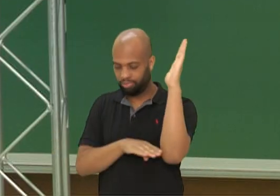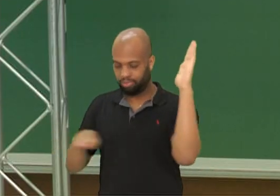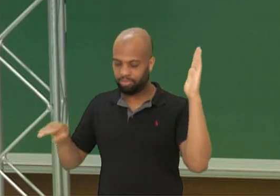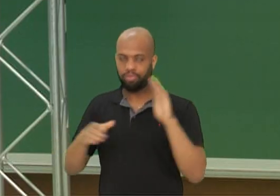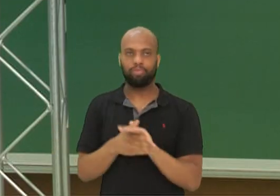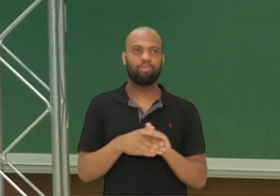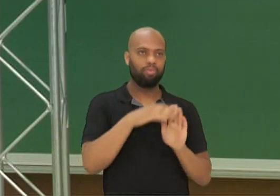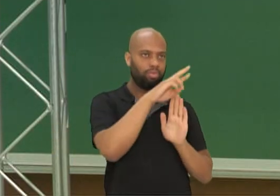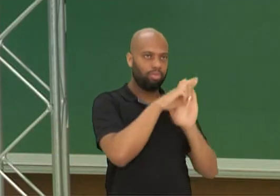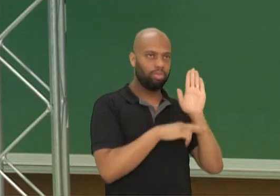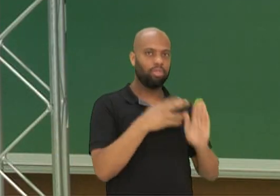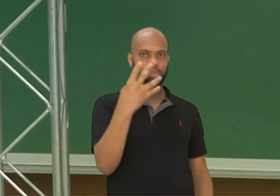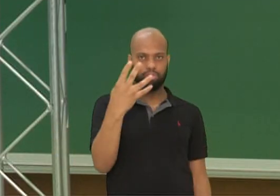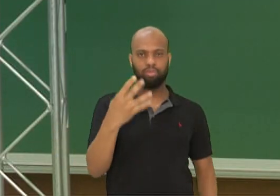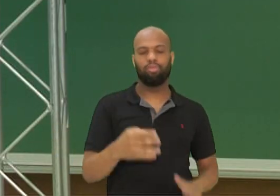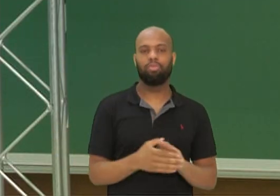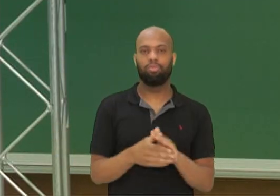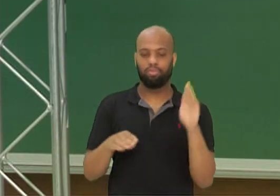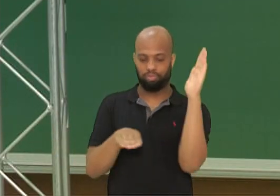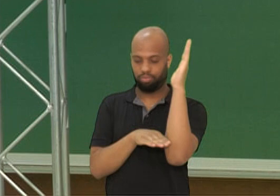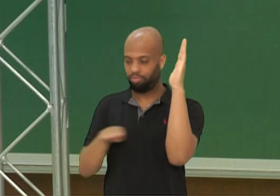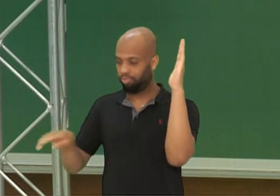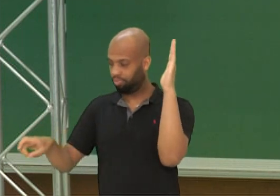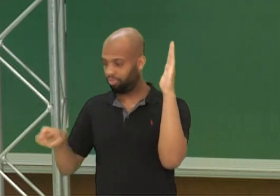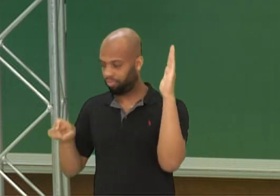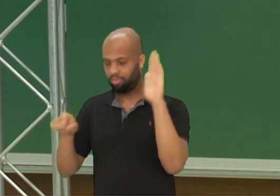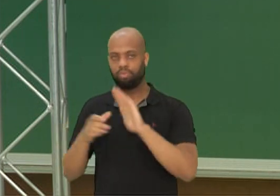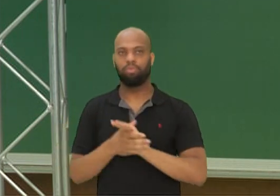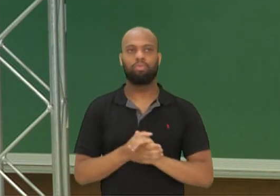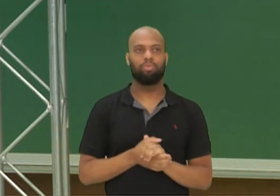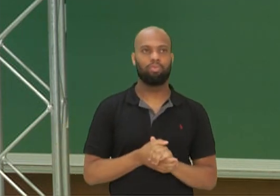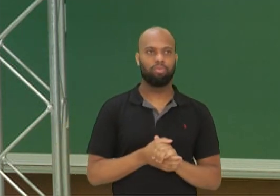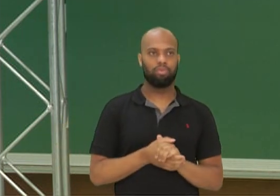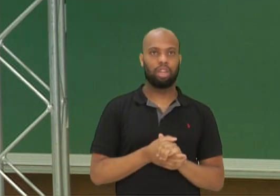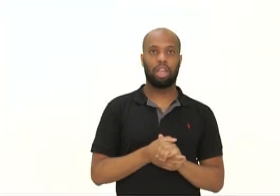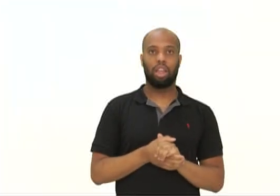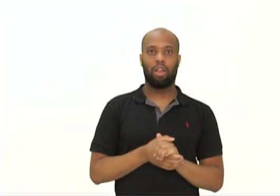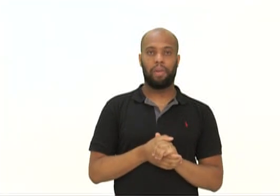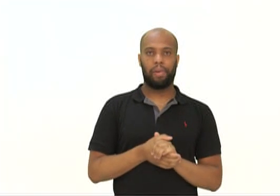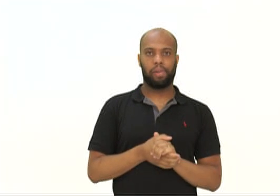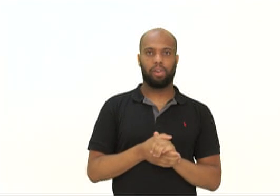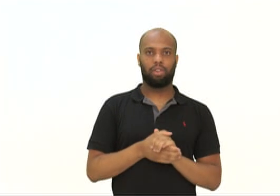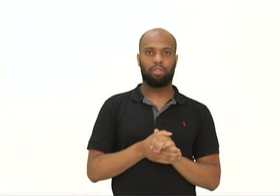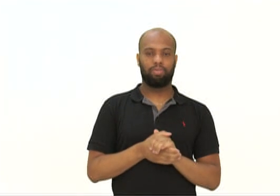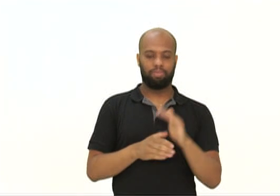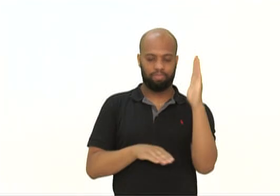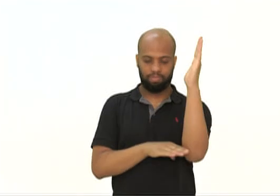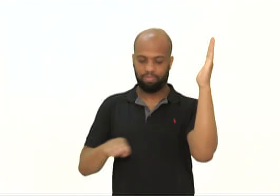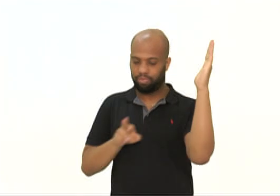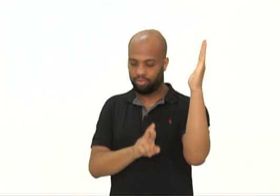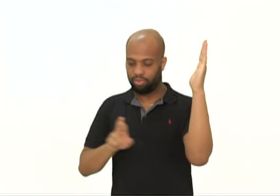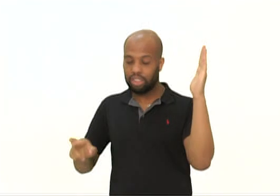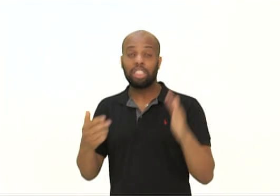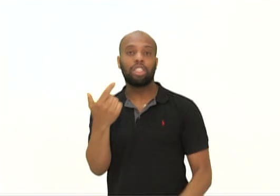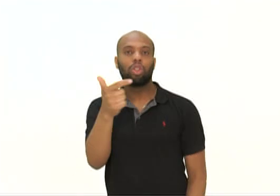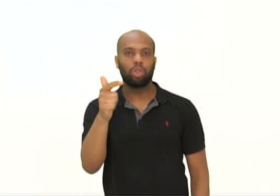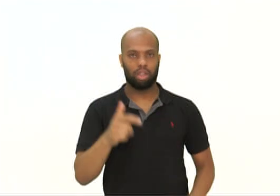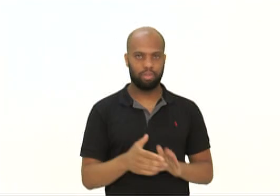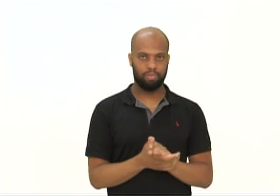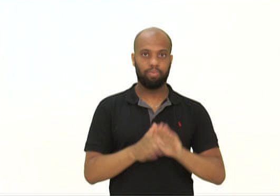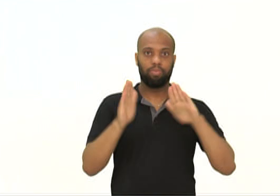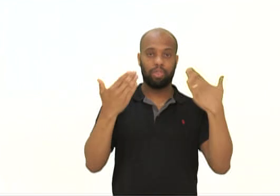Propriedade 4. Por falar de eixo x e não ter raiz de função, o gráfico da função exponencial sempre